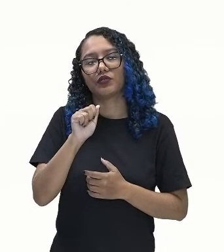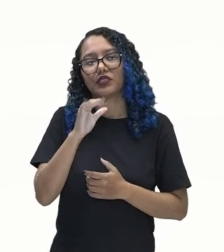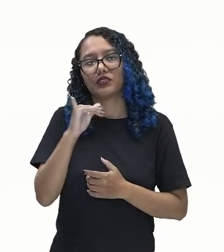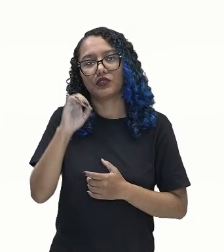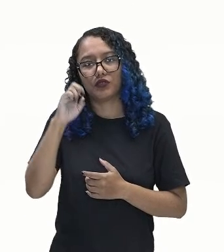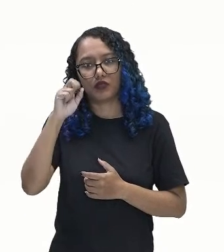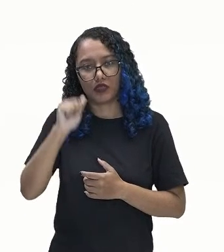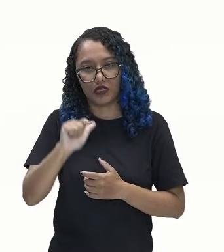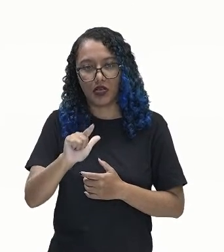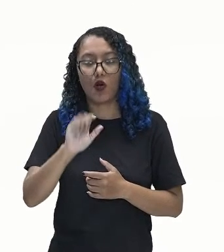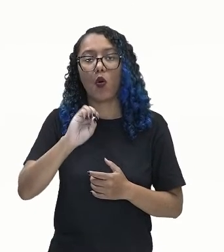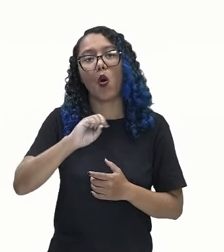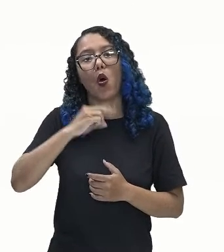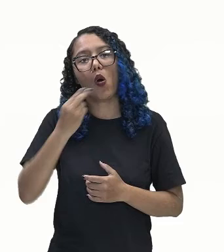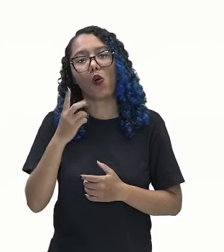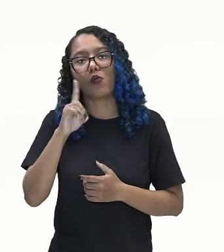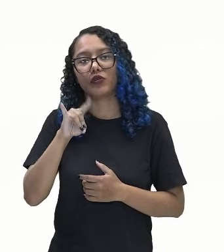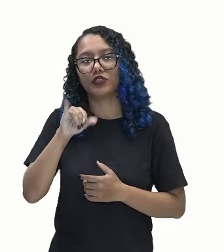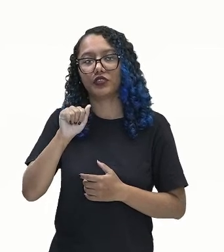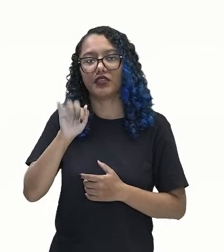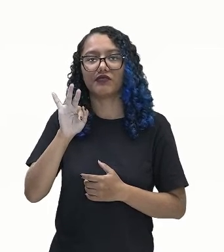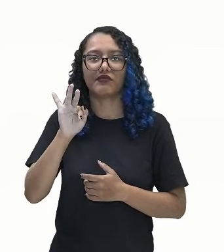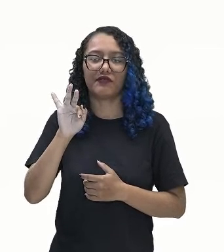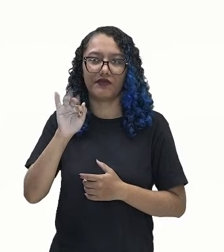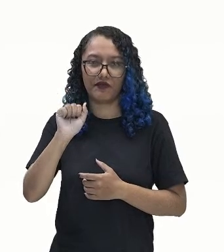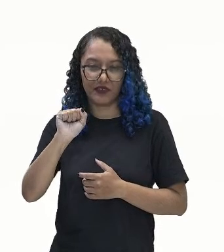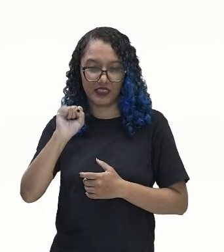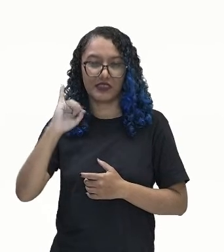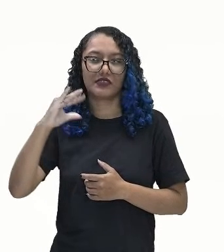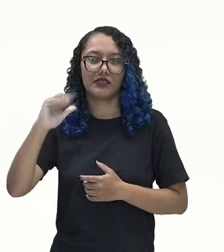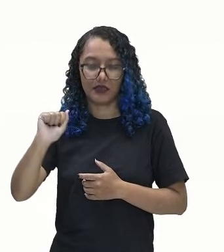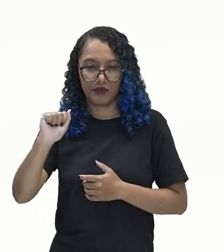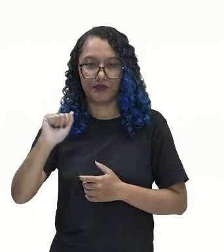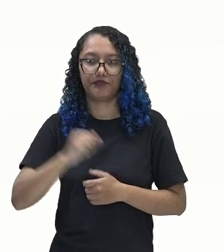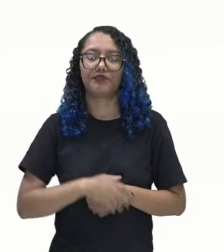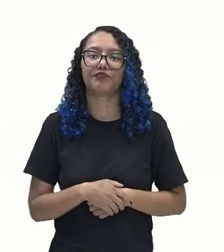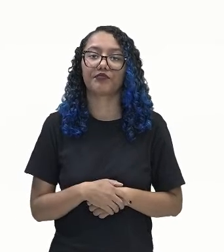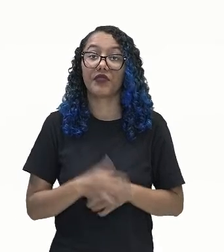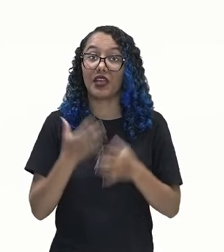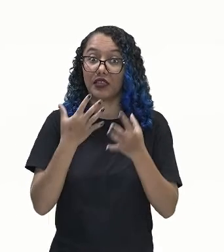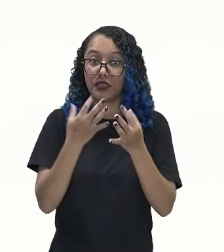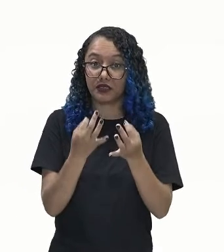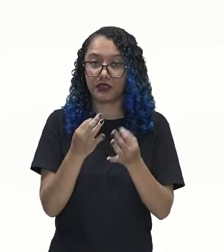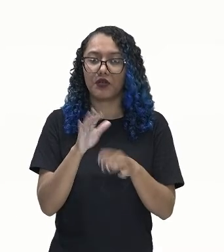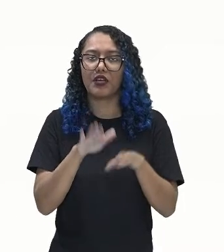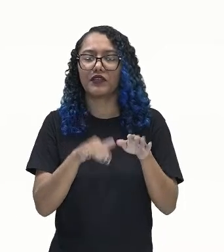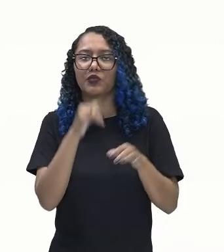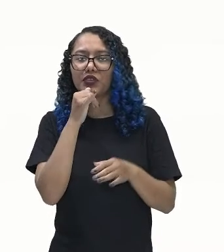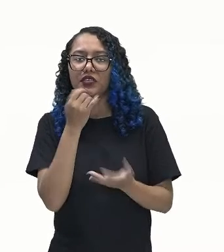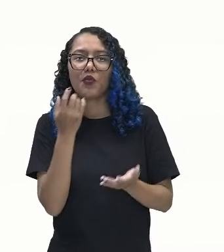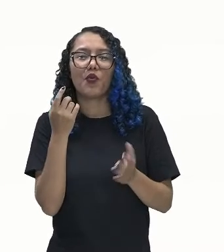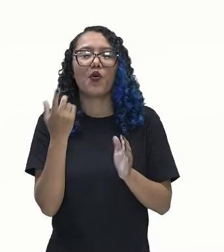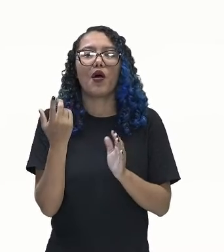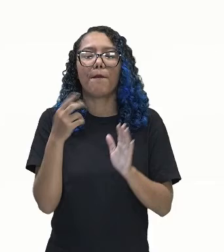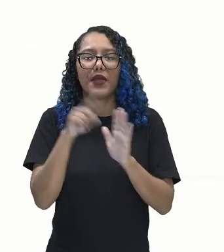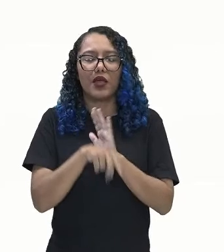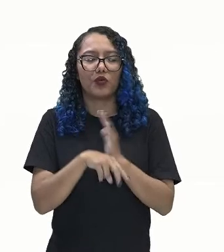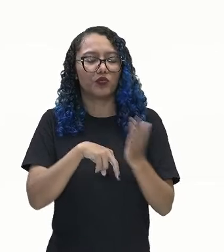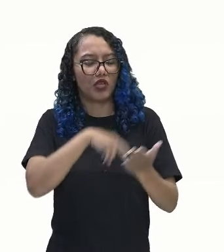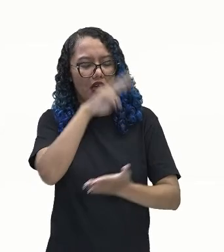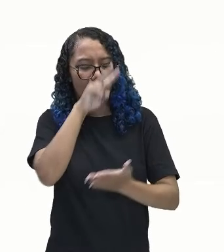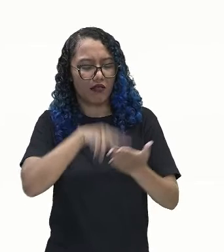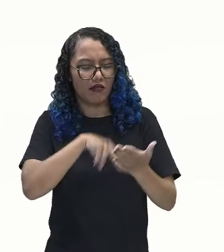apresentada também como diafásica, tá? Presta atenção. Situacional, mas de repente vai assim, leia a questão